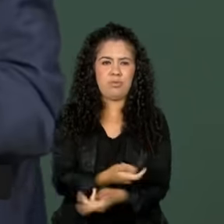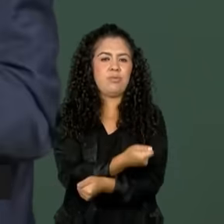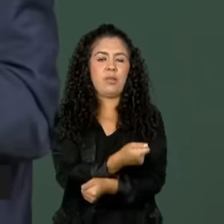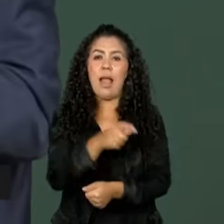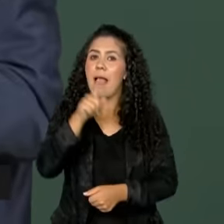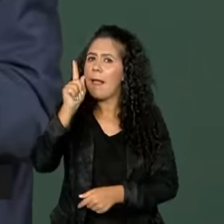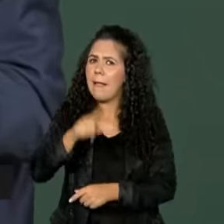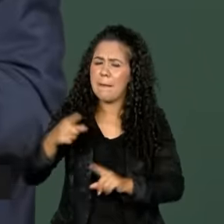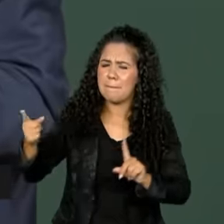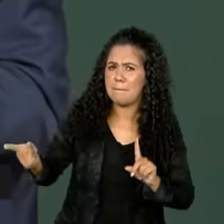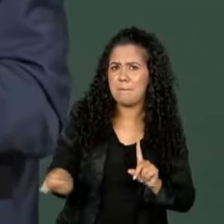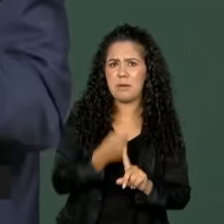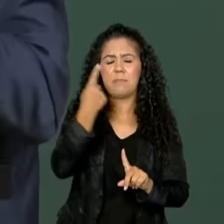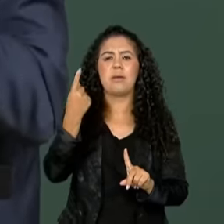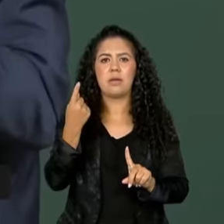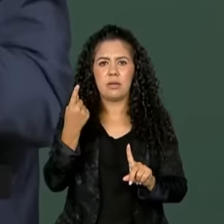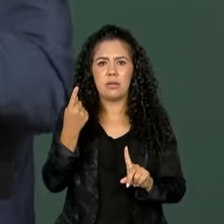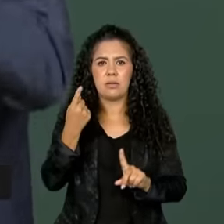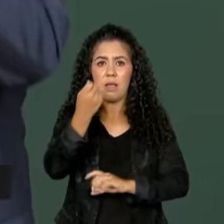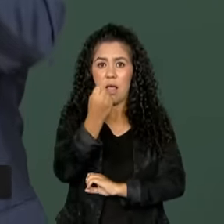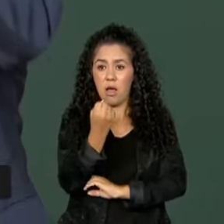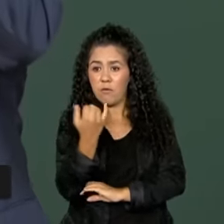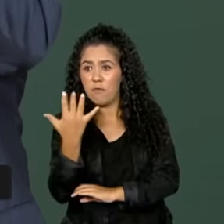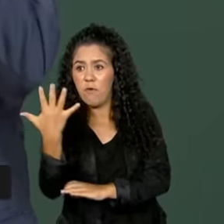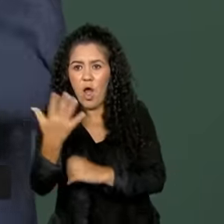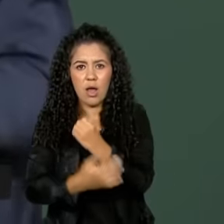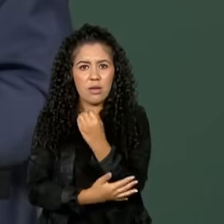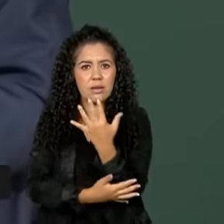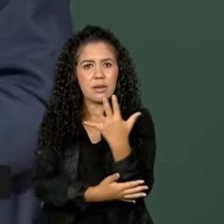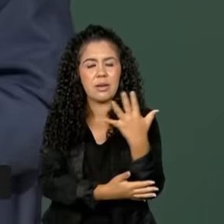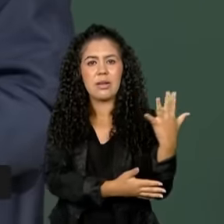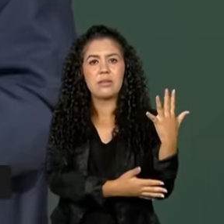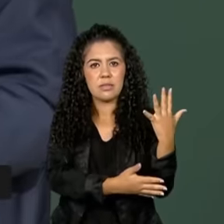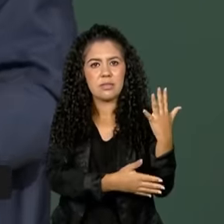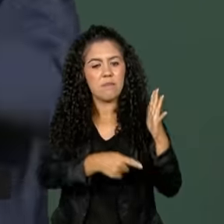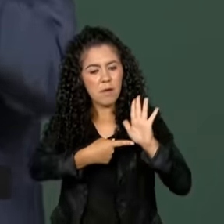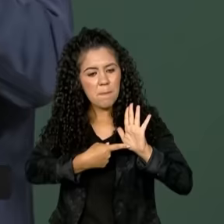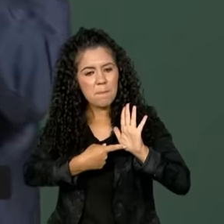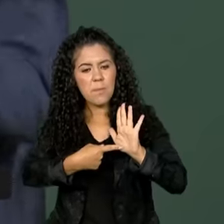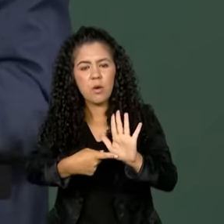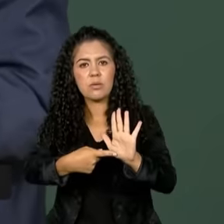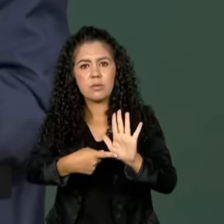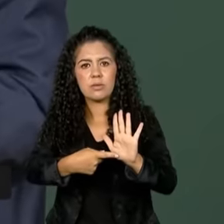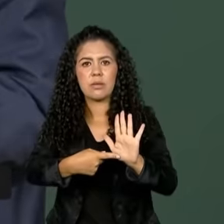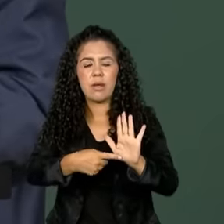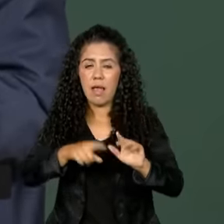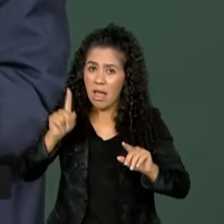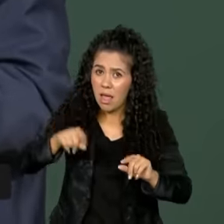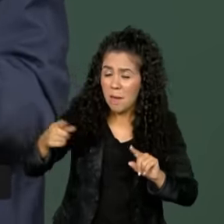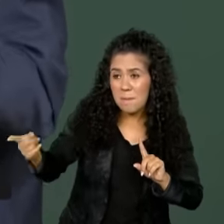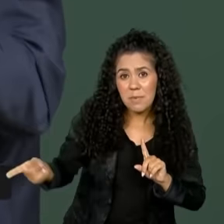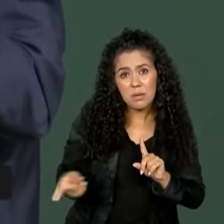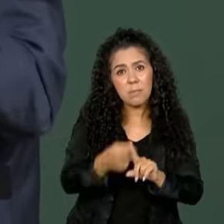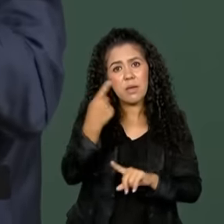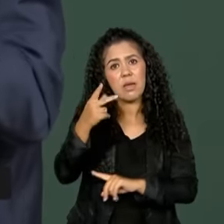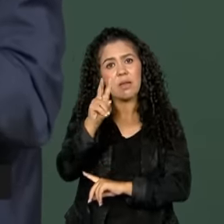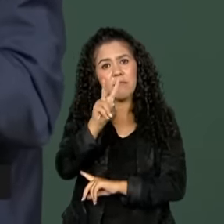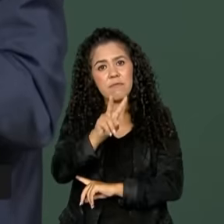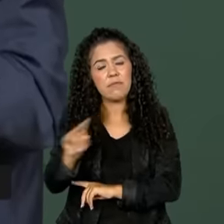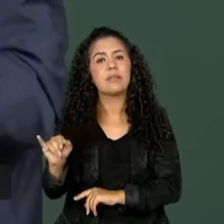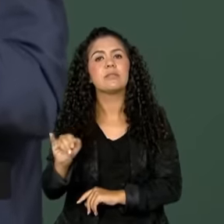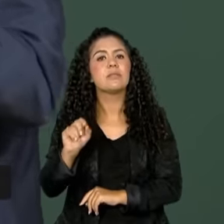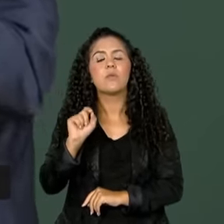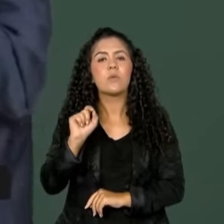primeira vez que a floresta vem falar por si. É a primeira vez que nós estamos